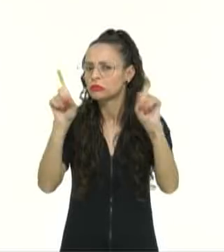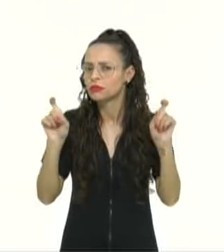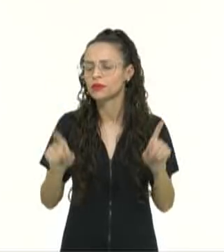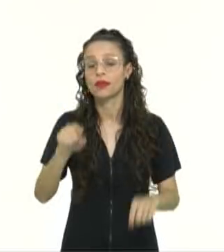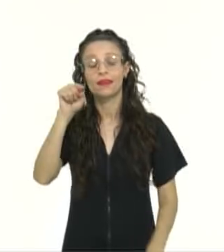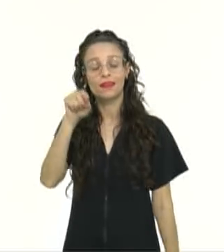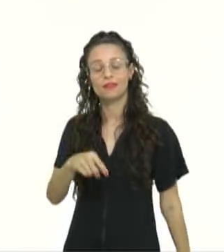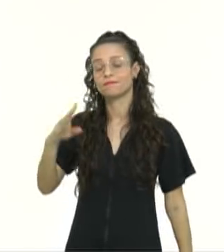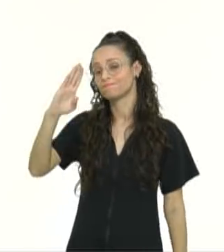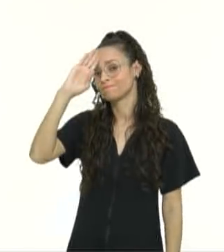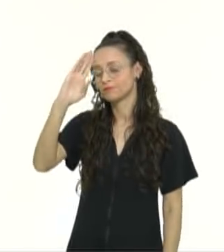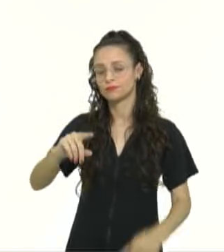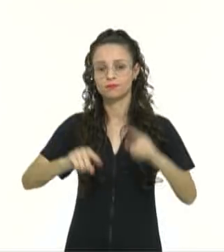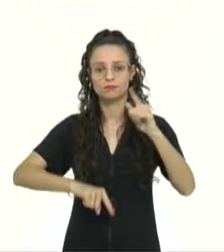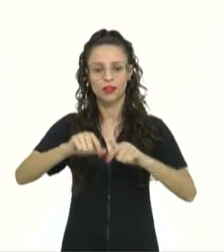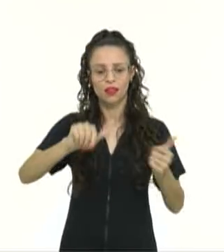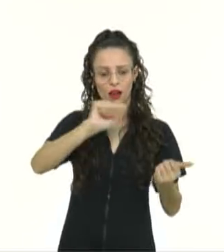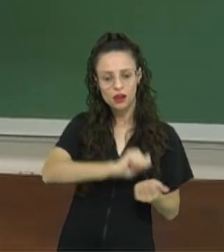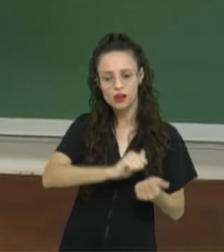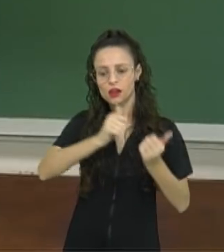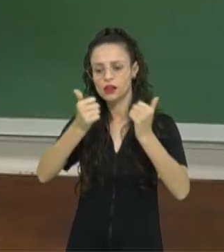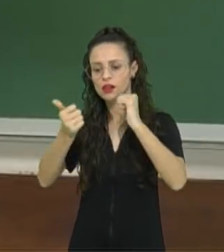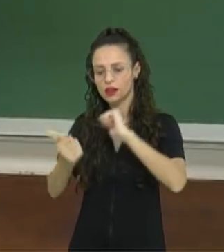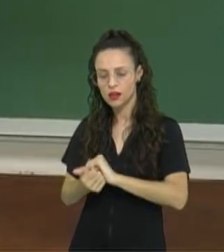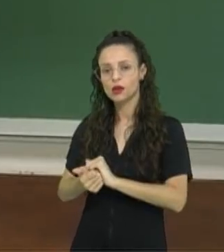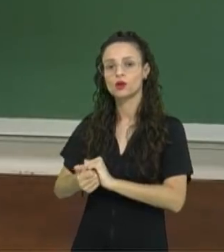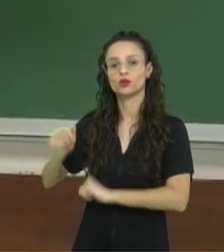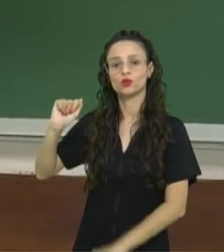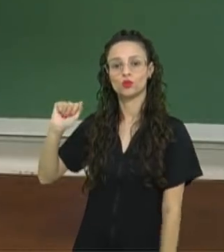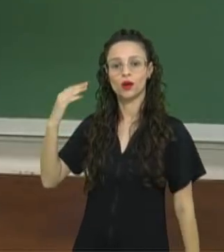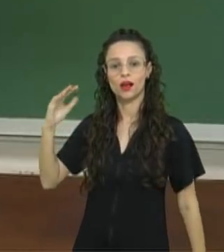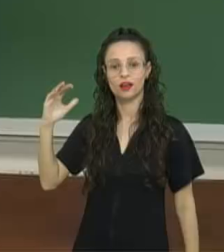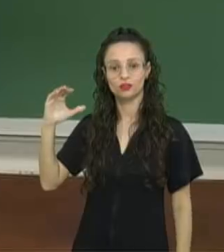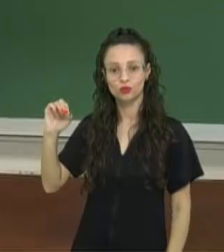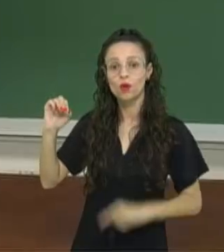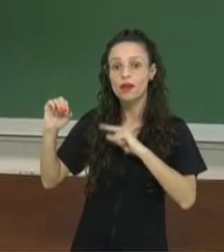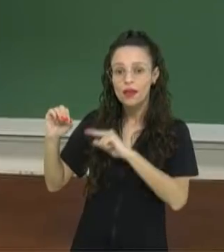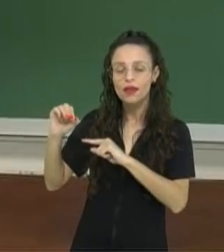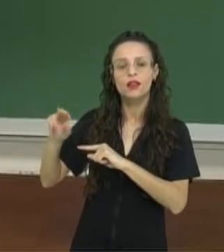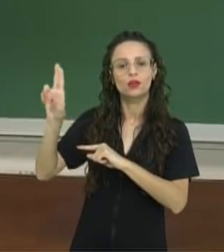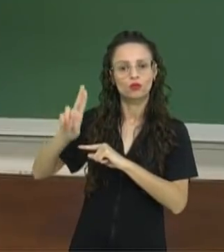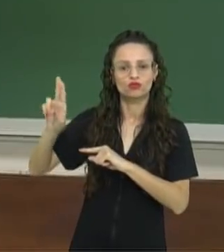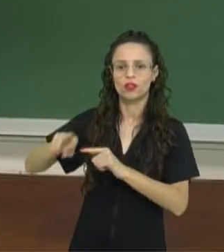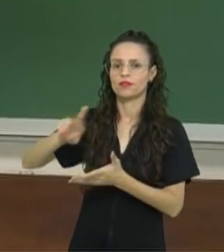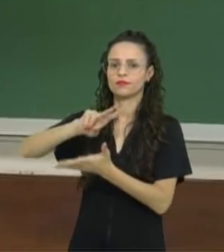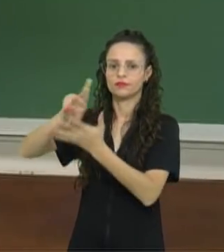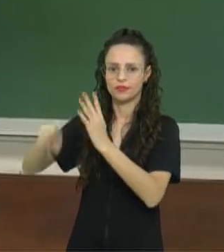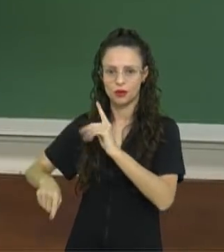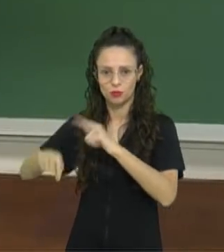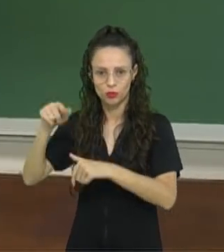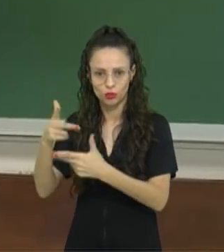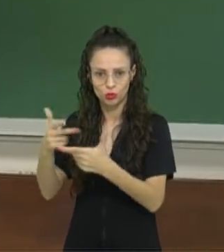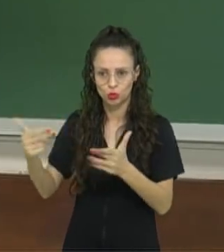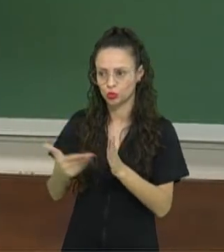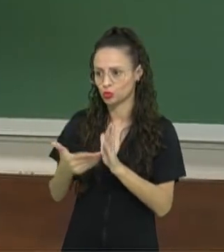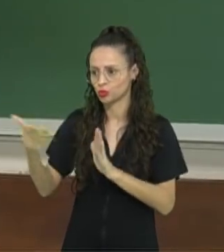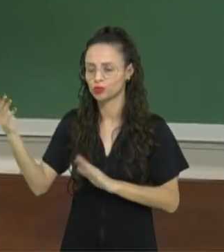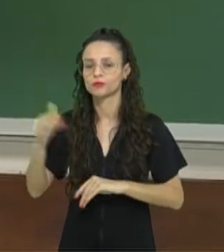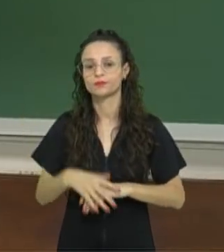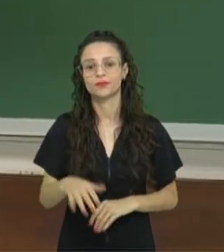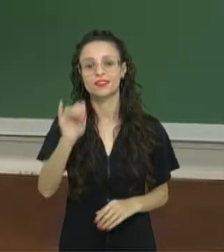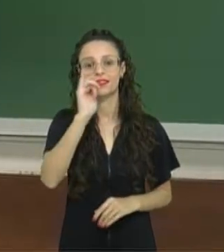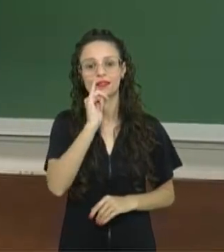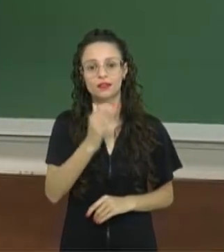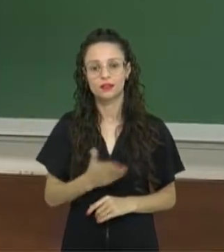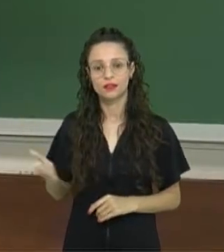principal matéria-prima para a produção do aço, que é utilizado em diversos produtos. E aqui no